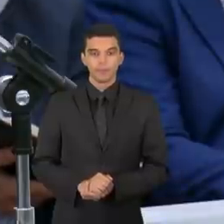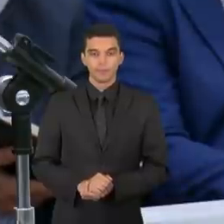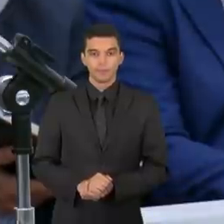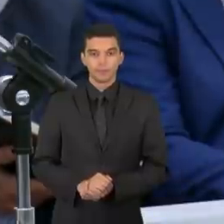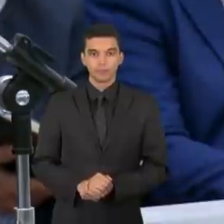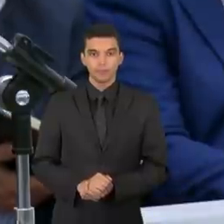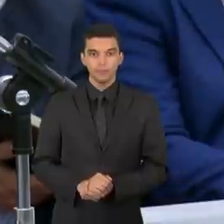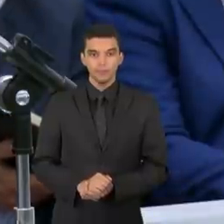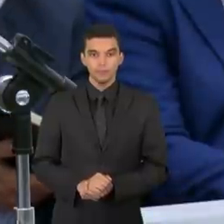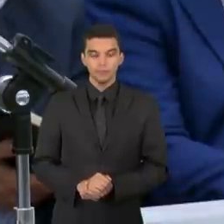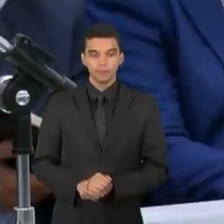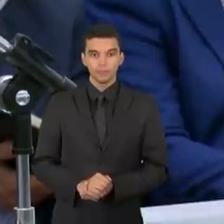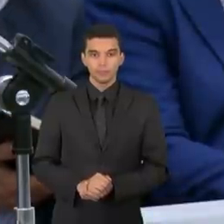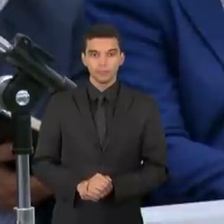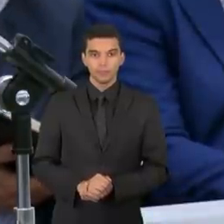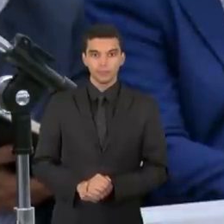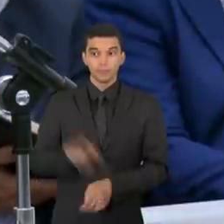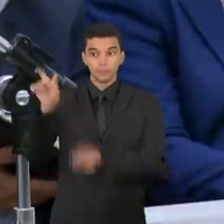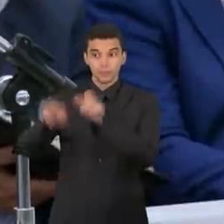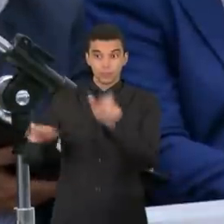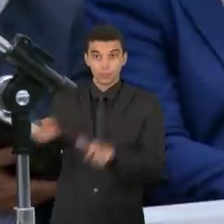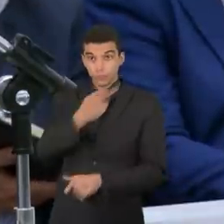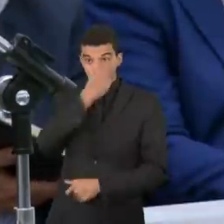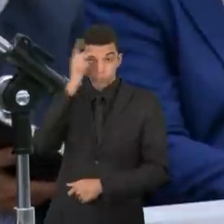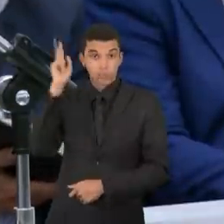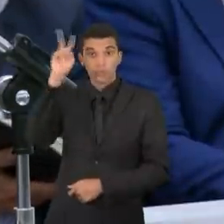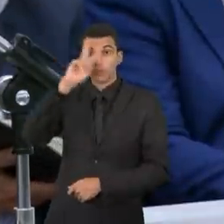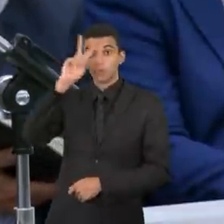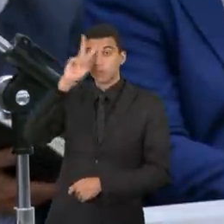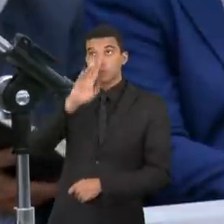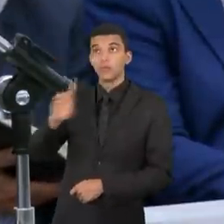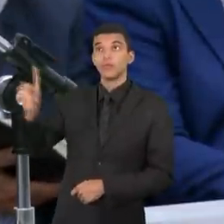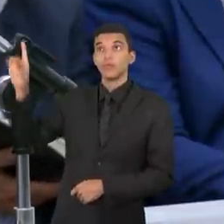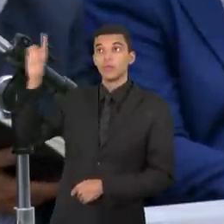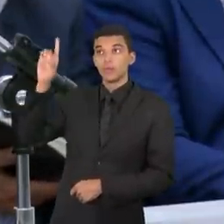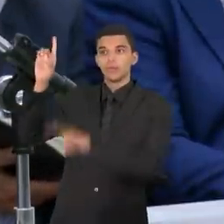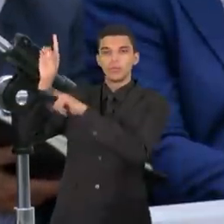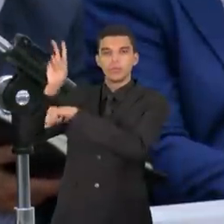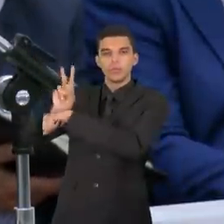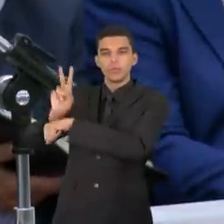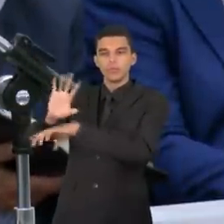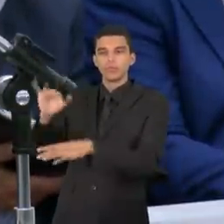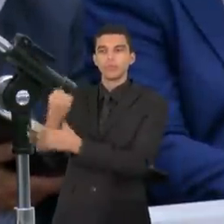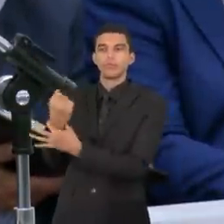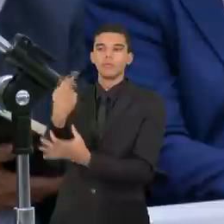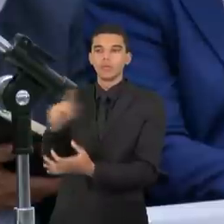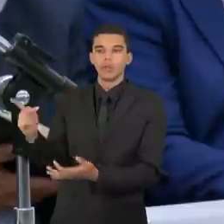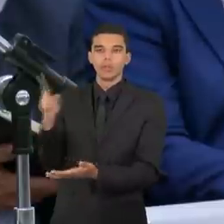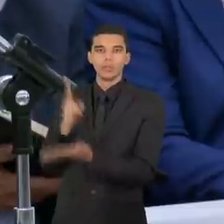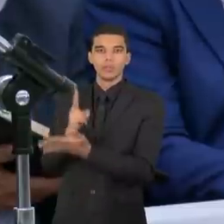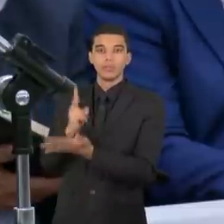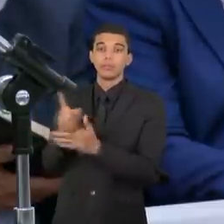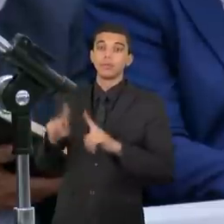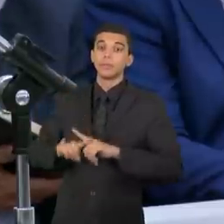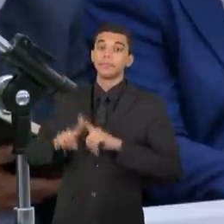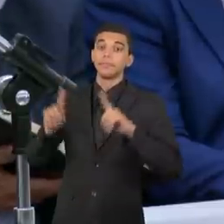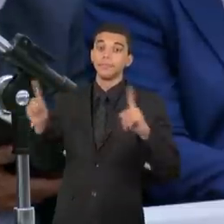lembravam-se que Deus era sua rocha e o Deus Altíssimo seu Redentor. Todavia,